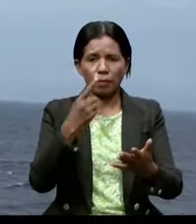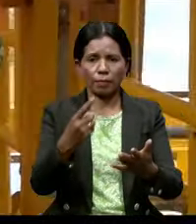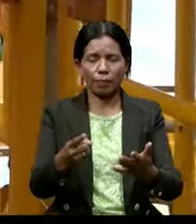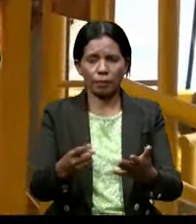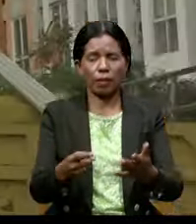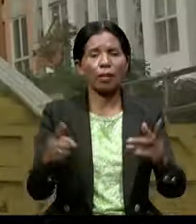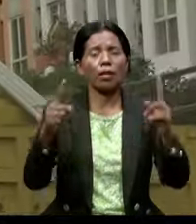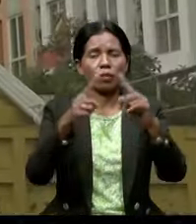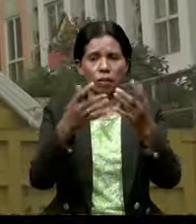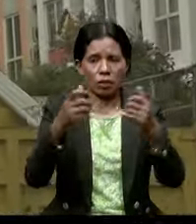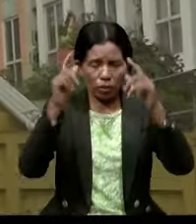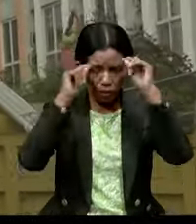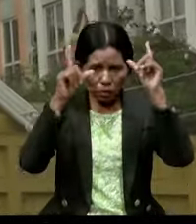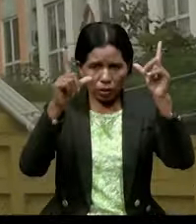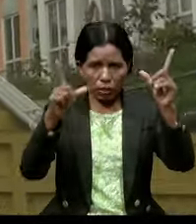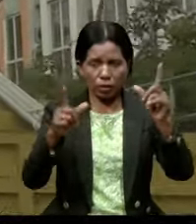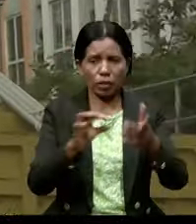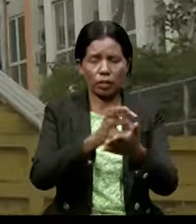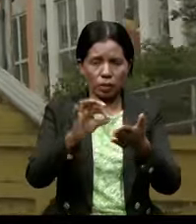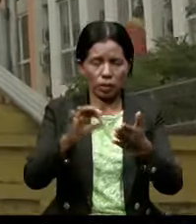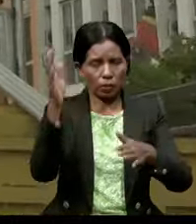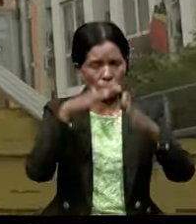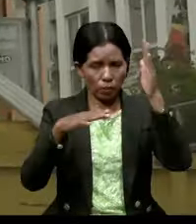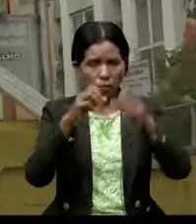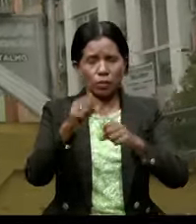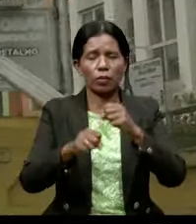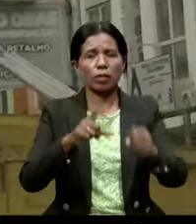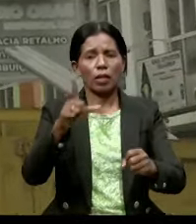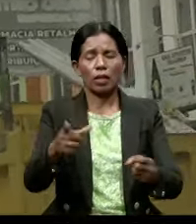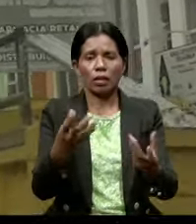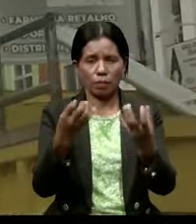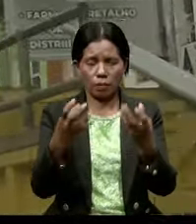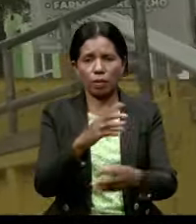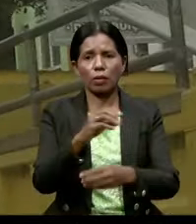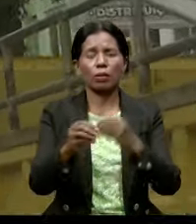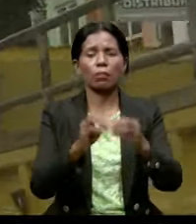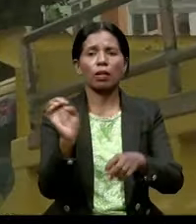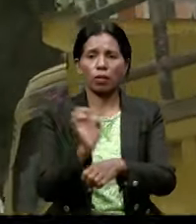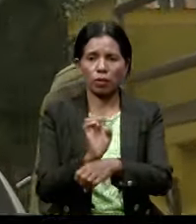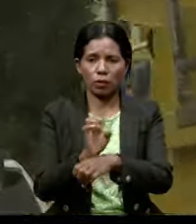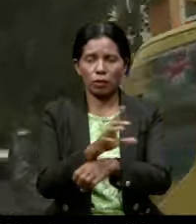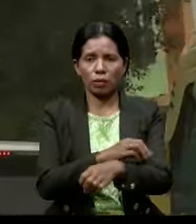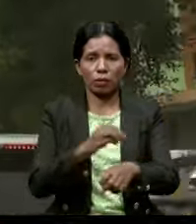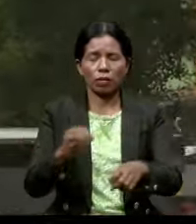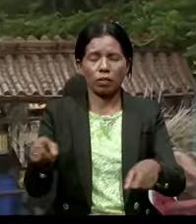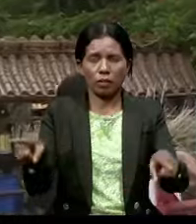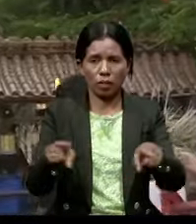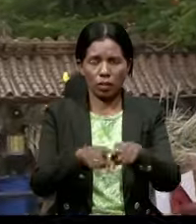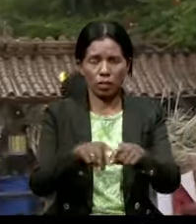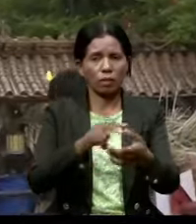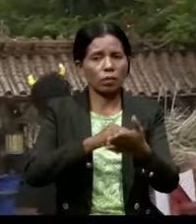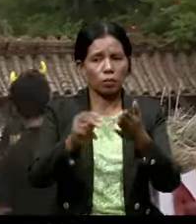mai beto oras ne Timor-Leste se resista problema social barak e uliu e aspetu ekonomia, anesan número desemprego se